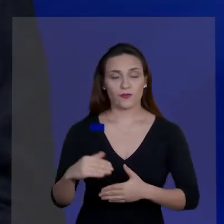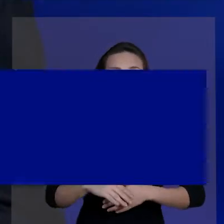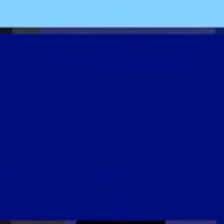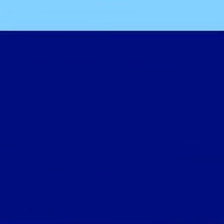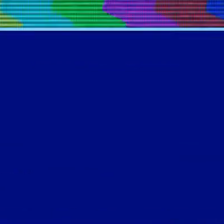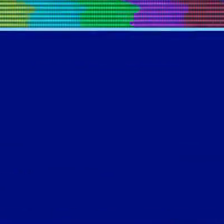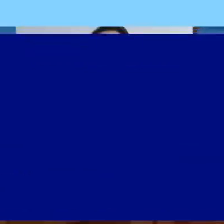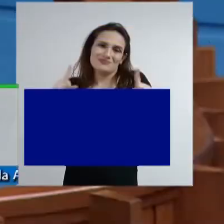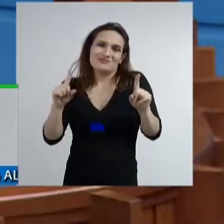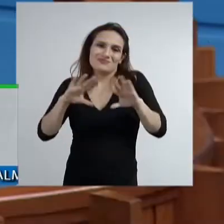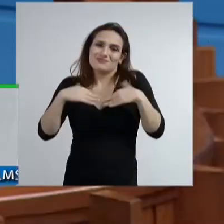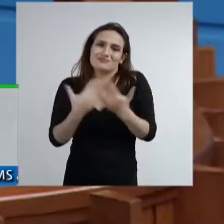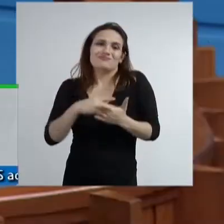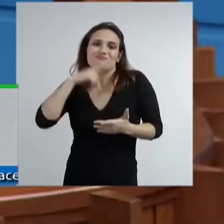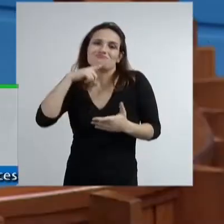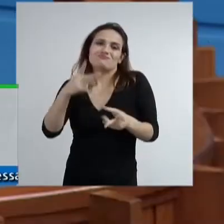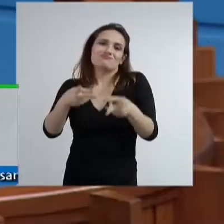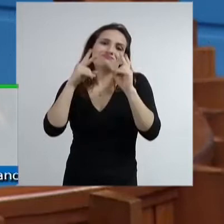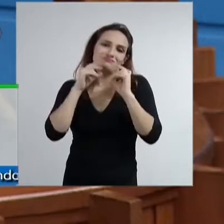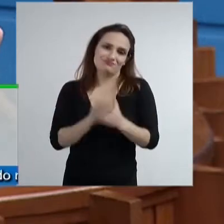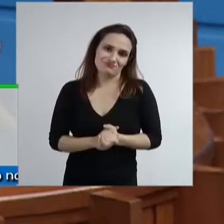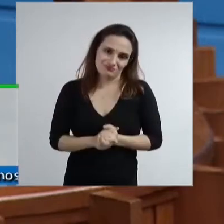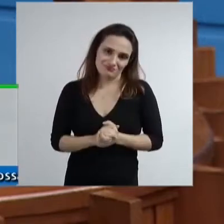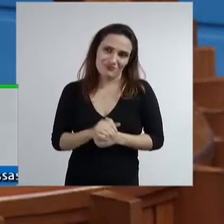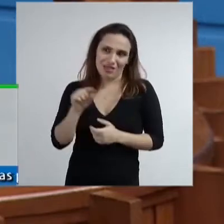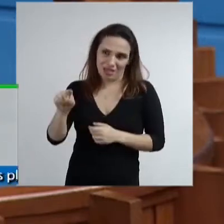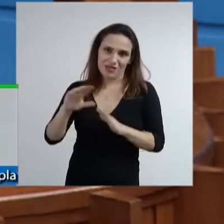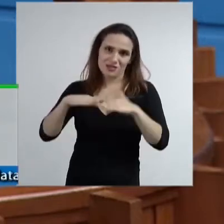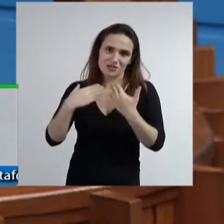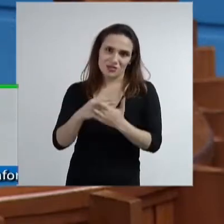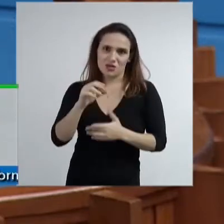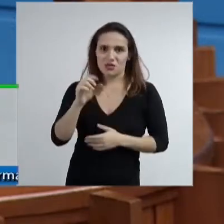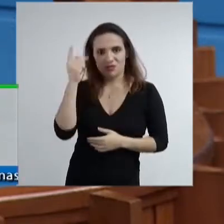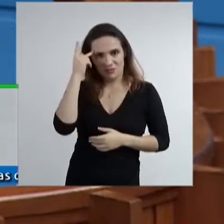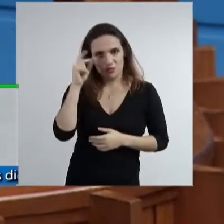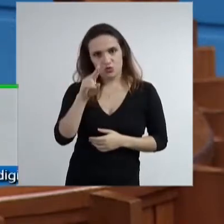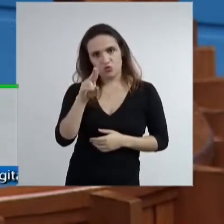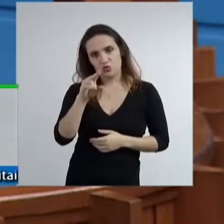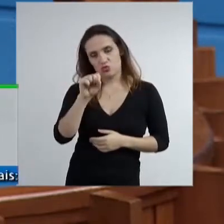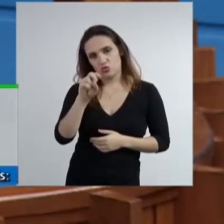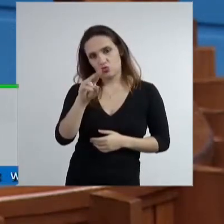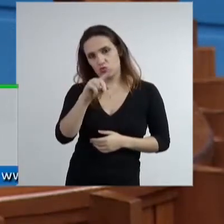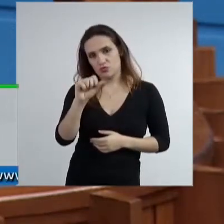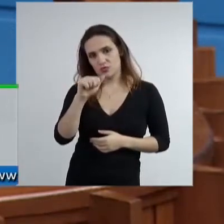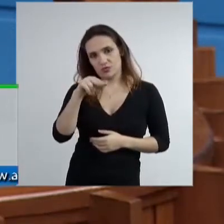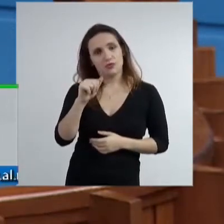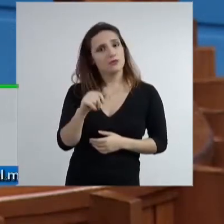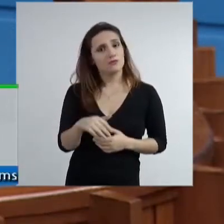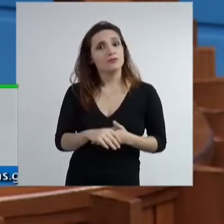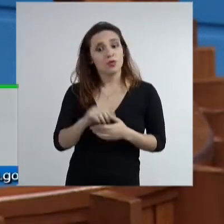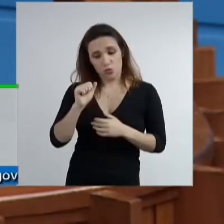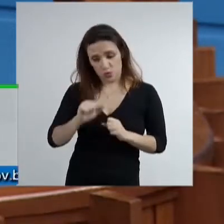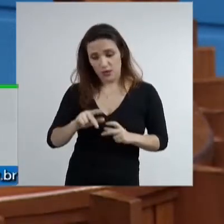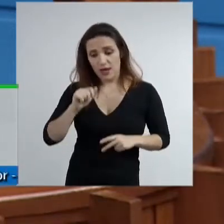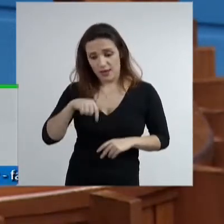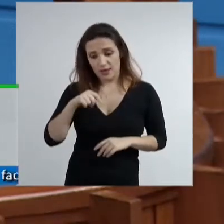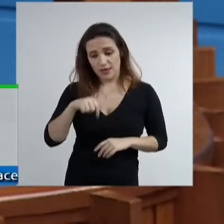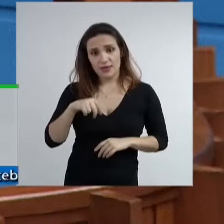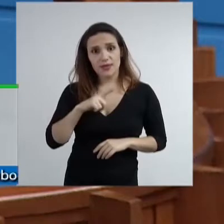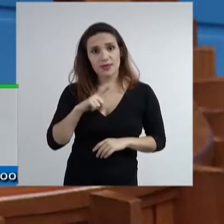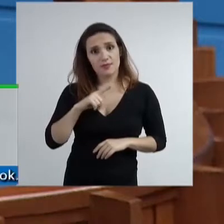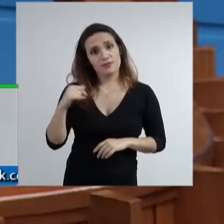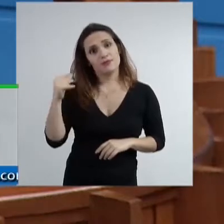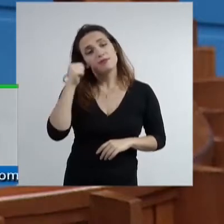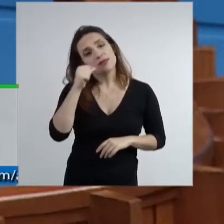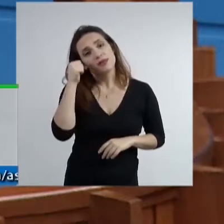suicídio juvenil. E aqui nós tivemos um caso em Mato Grosso do Sul de uma menina de 11 anos em Mundo Novo que